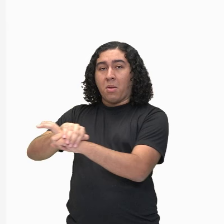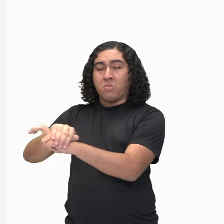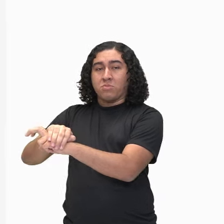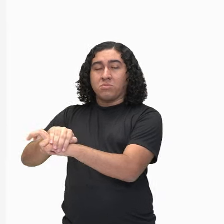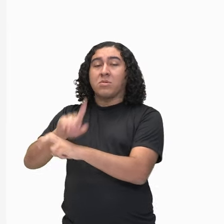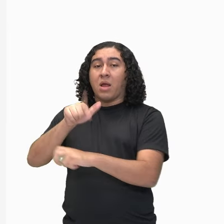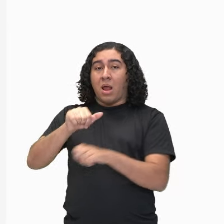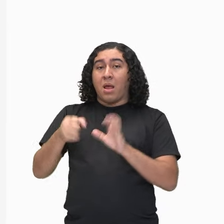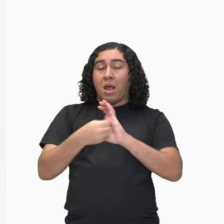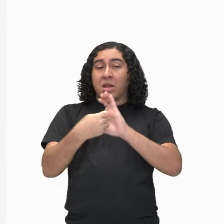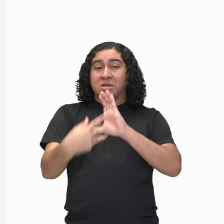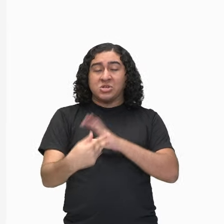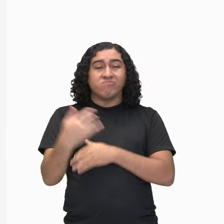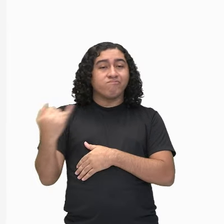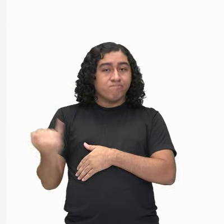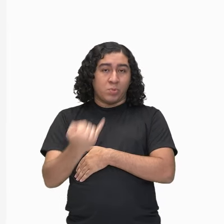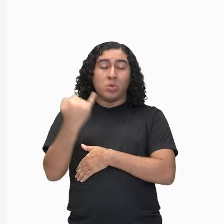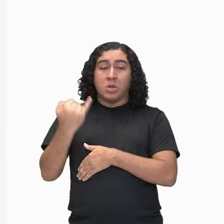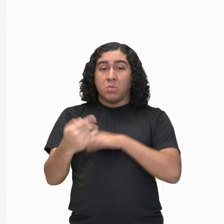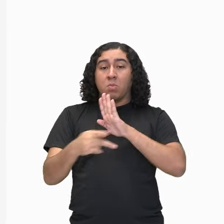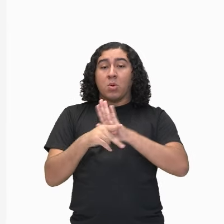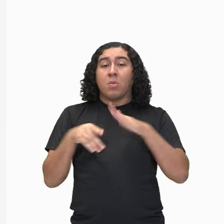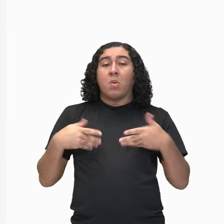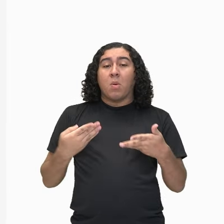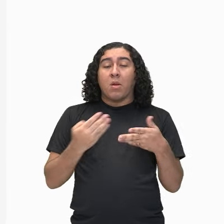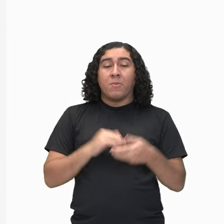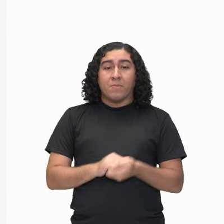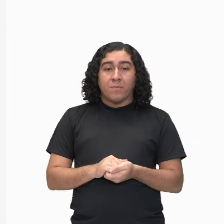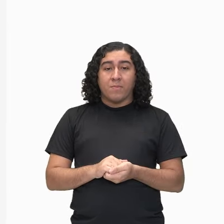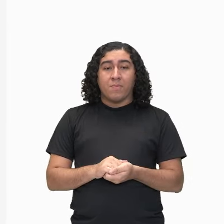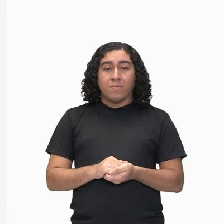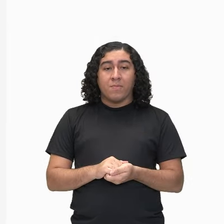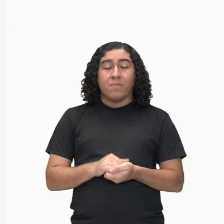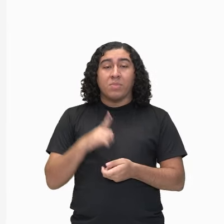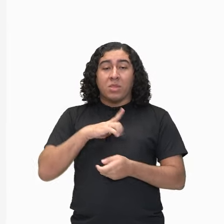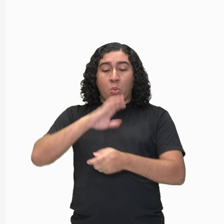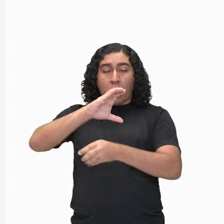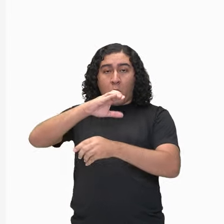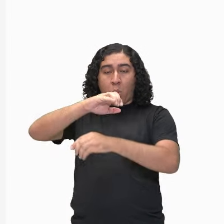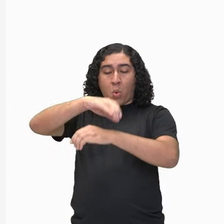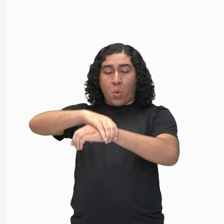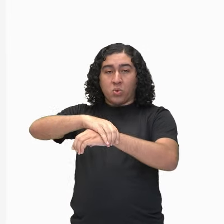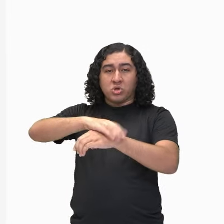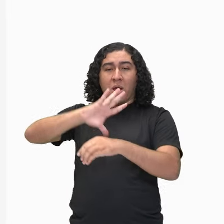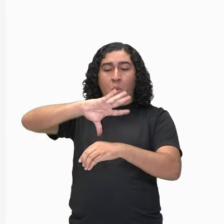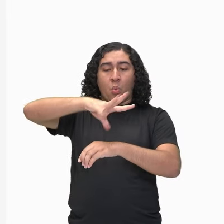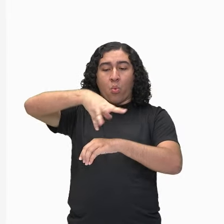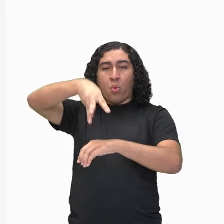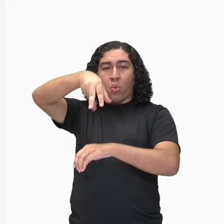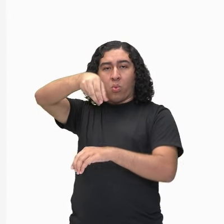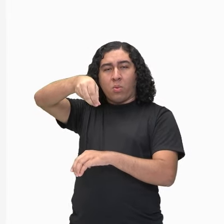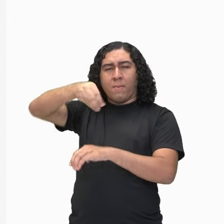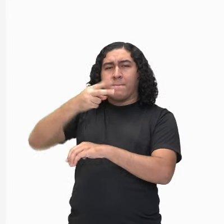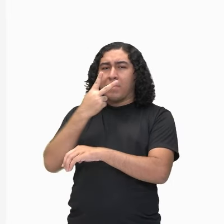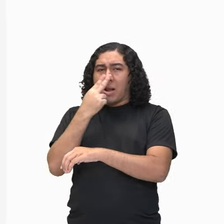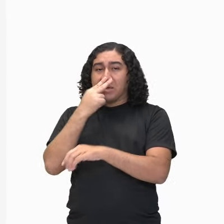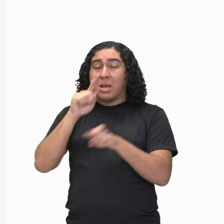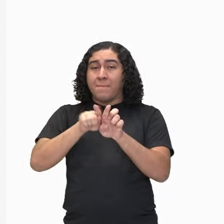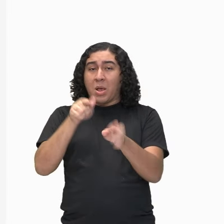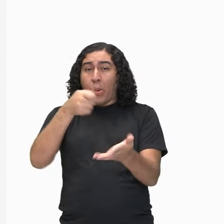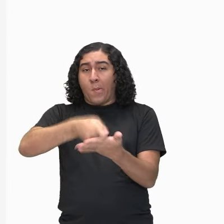uma característica importantíssima, que é a presença de uma concha univalve, mas ela não é obrigatória